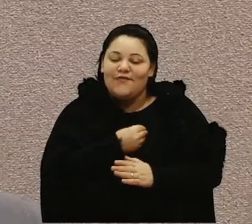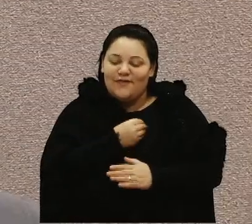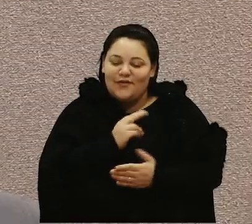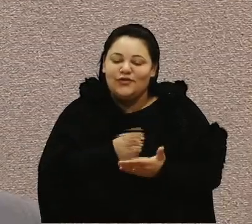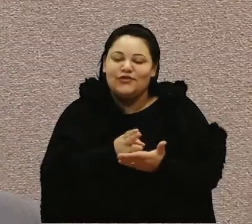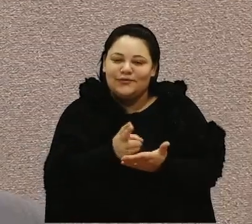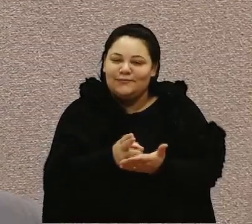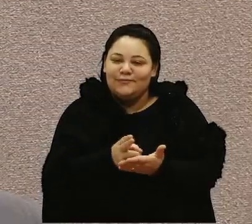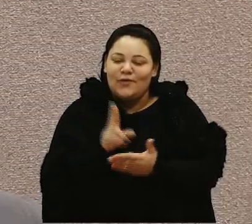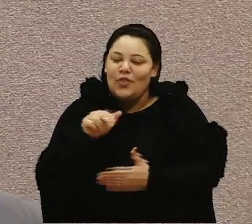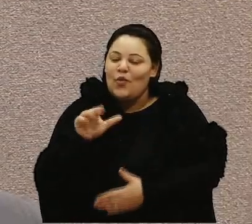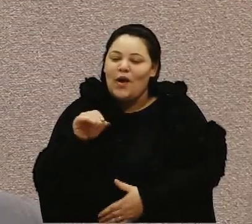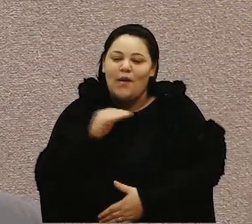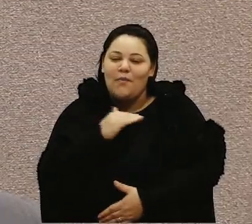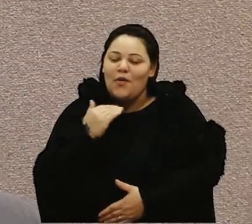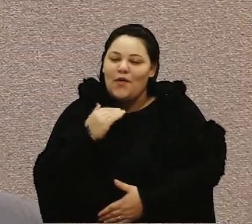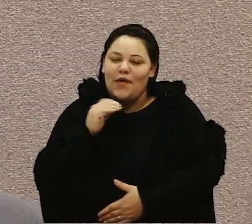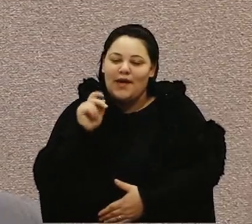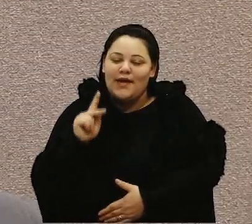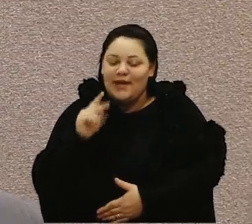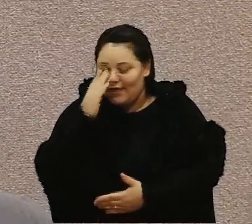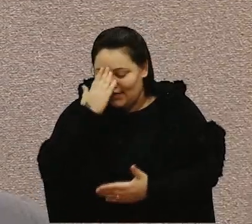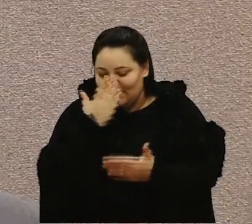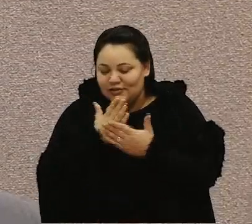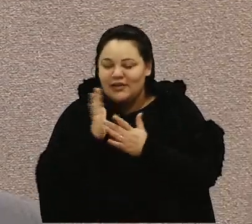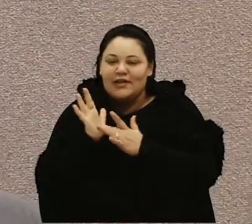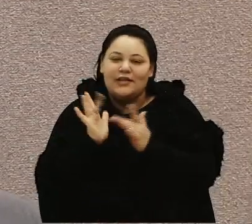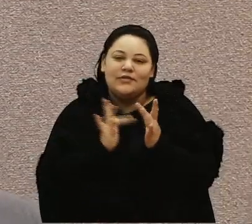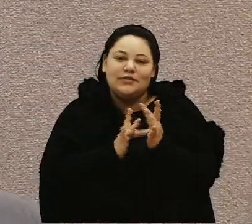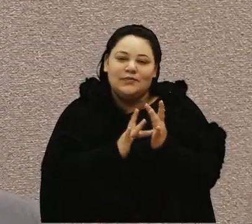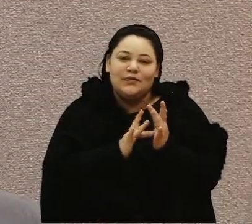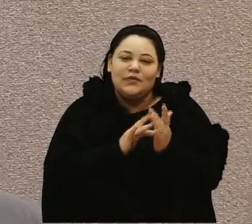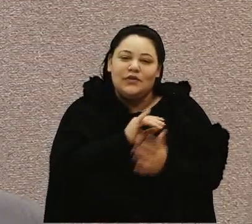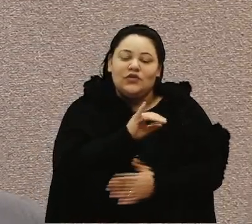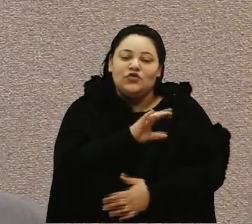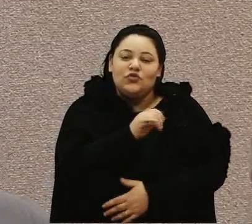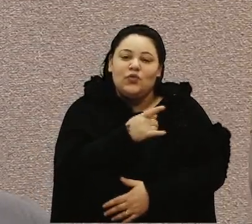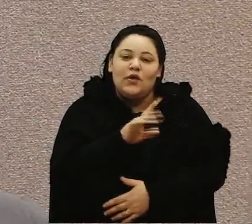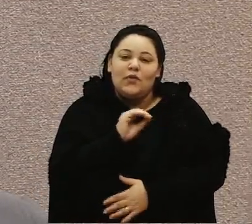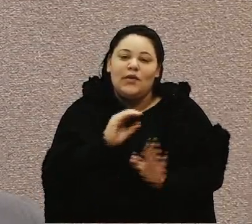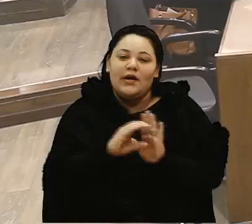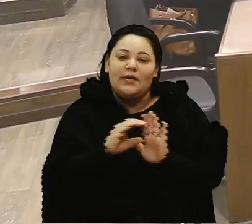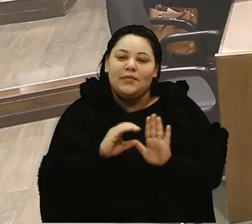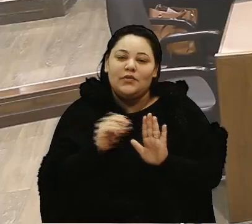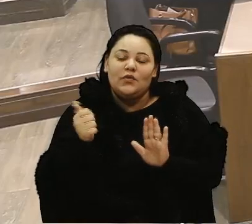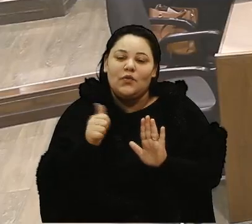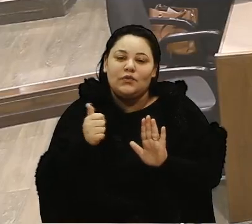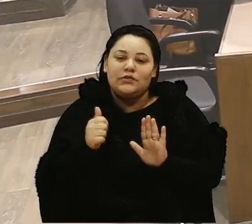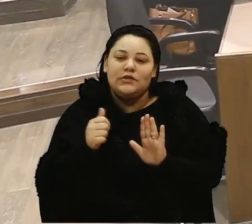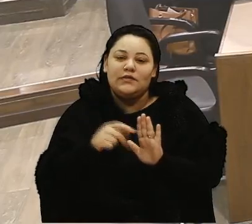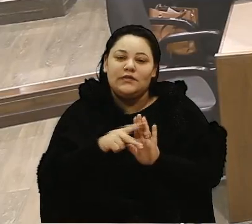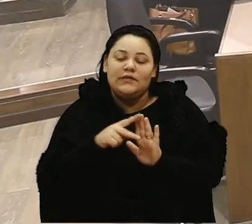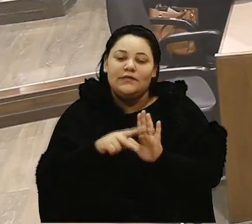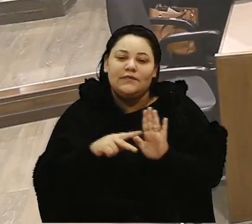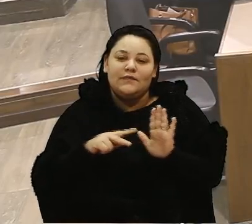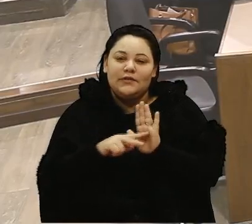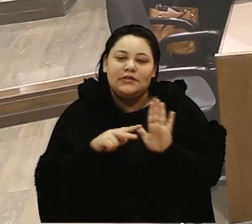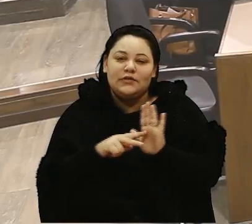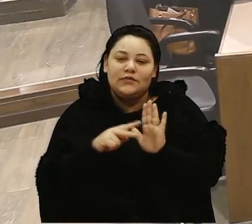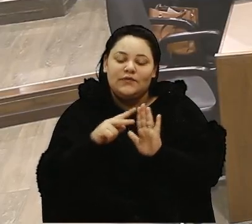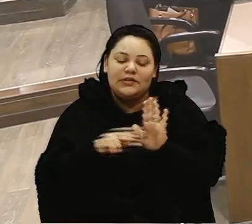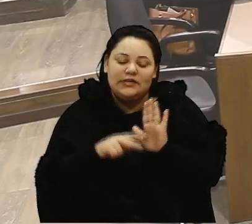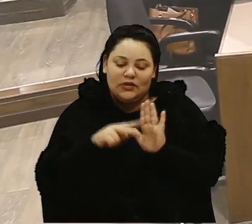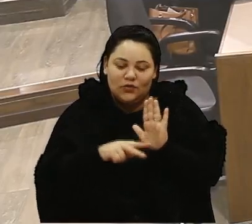nunca morrerá. João, capítulo 11, versículo 25 a 26. Obrigado, presidente. Obrigado, vereador Ramon. Com a